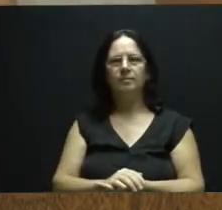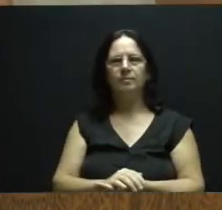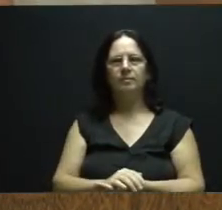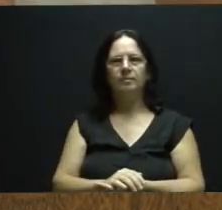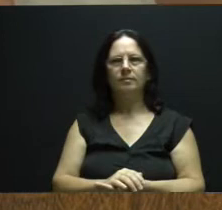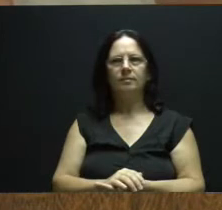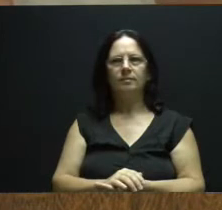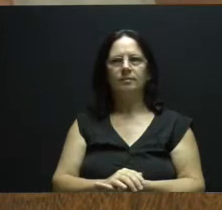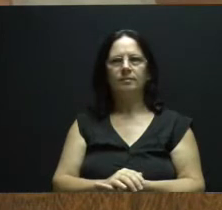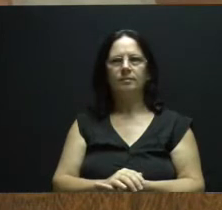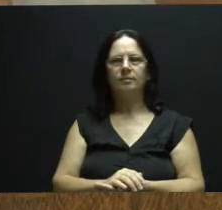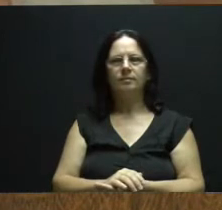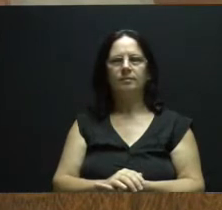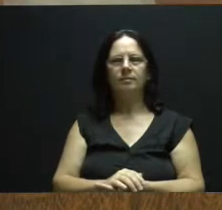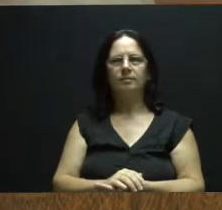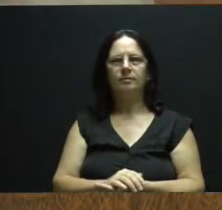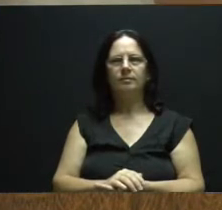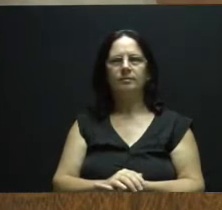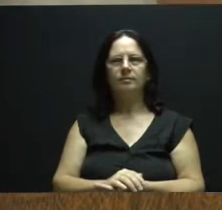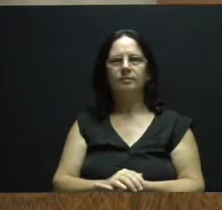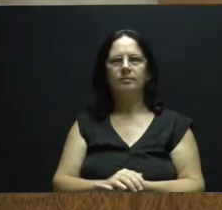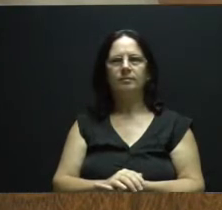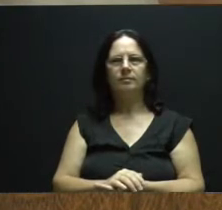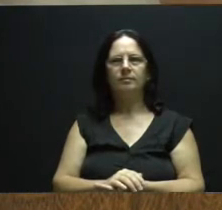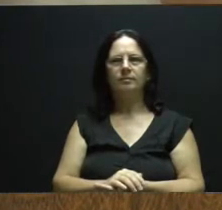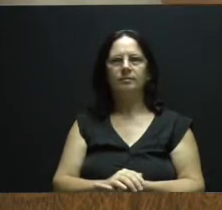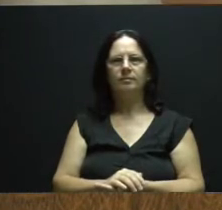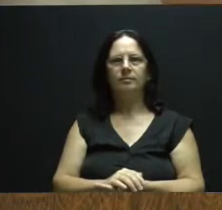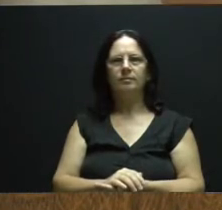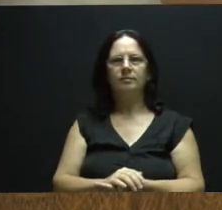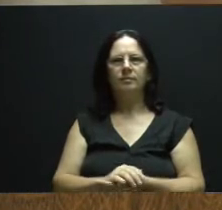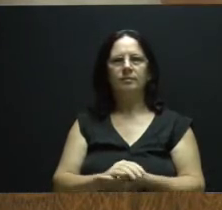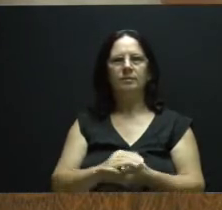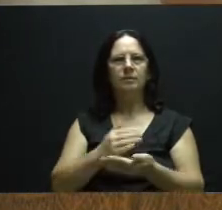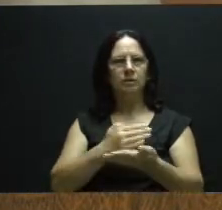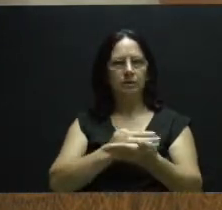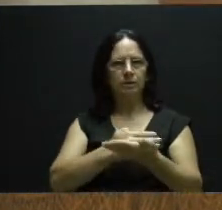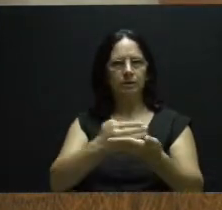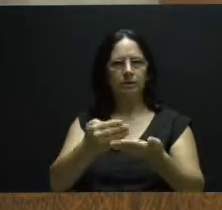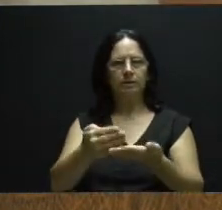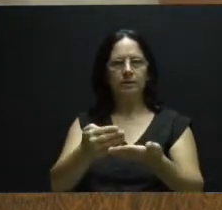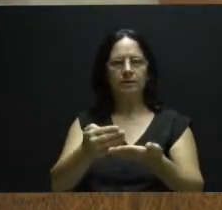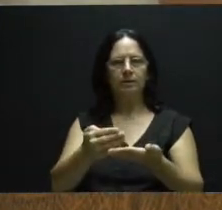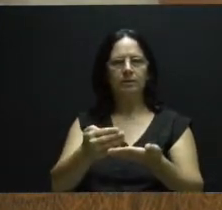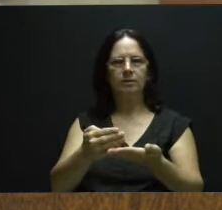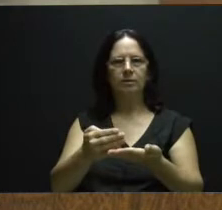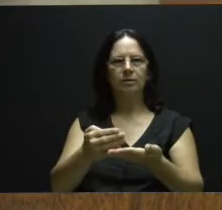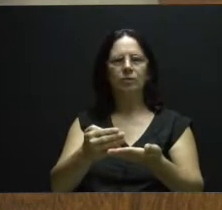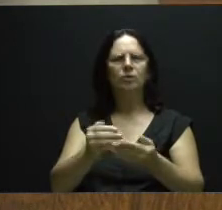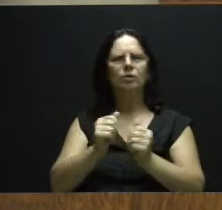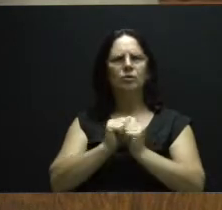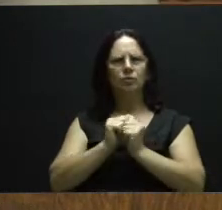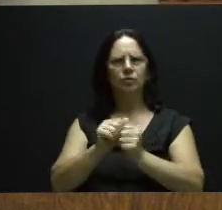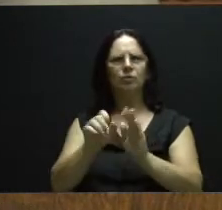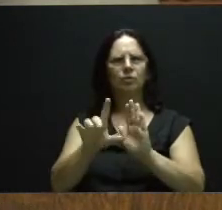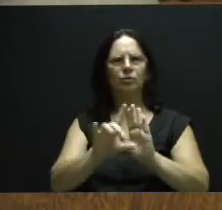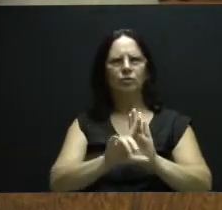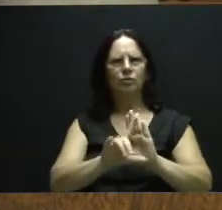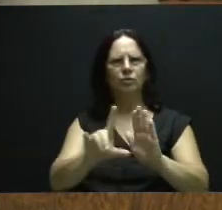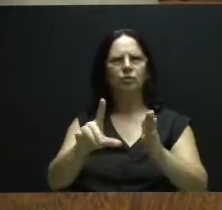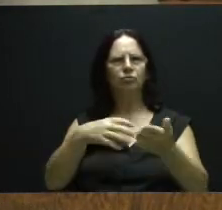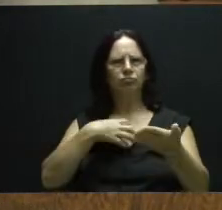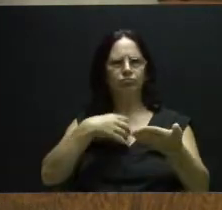a iniciativa se adéqua ao pressuposto de origem do legislativo encontra-se